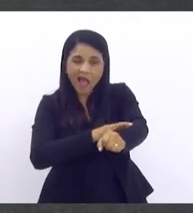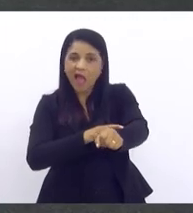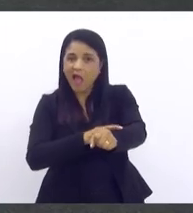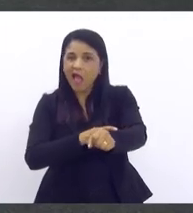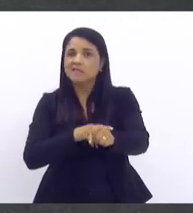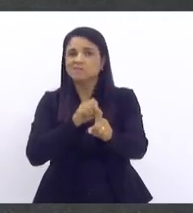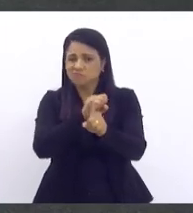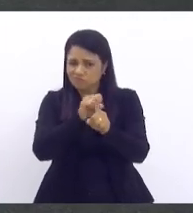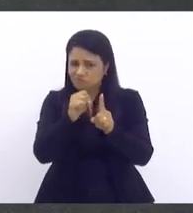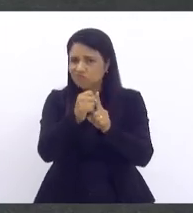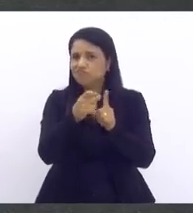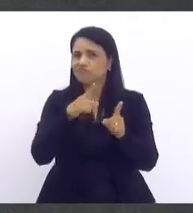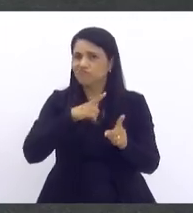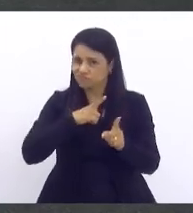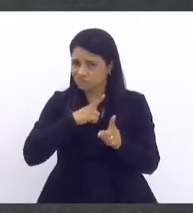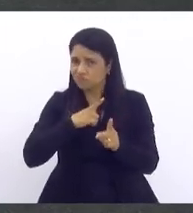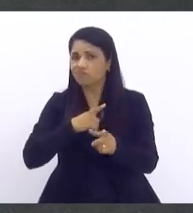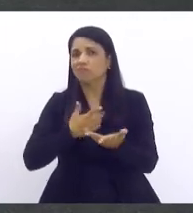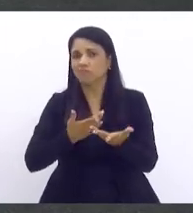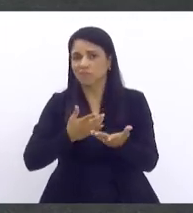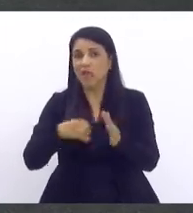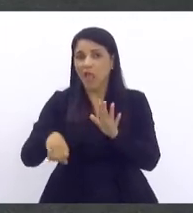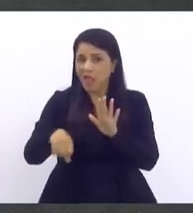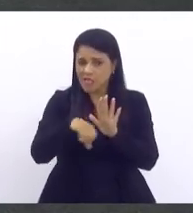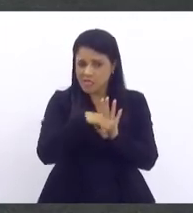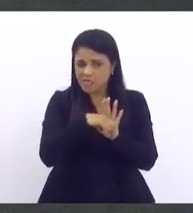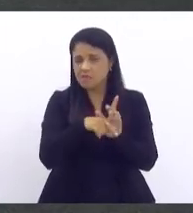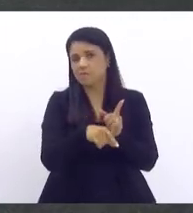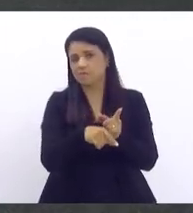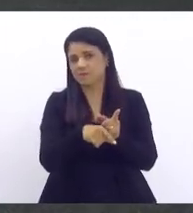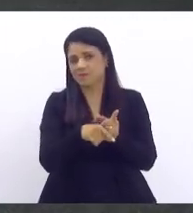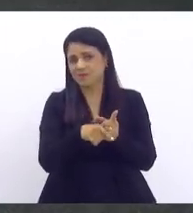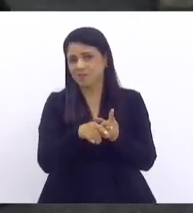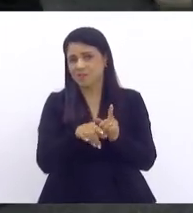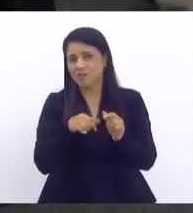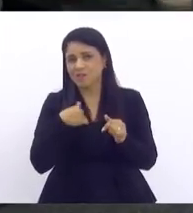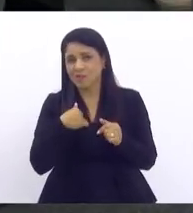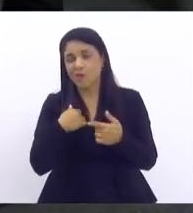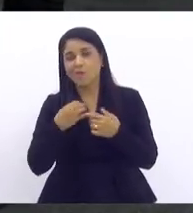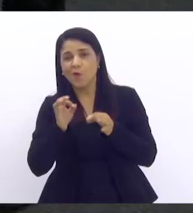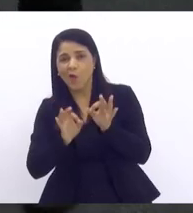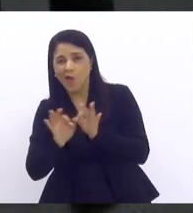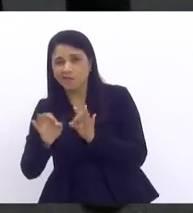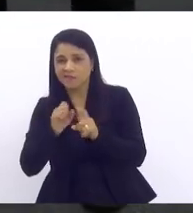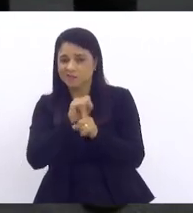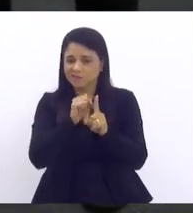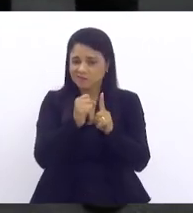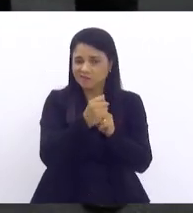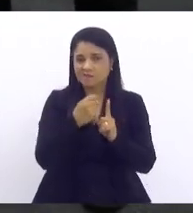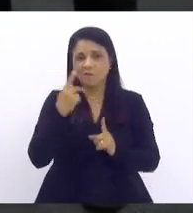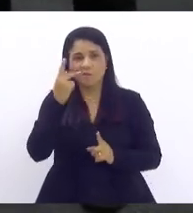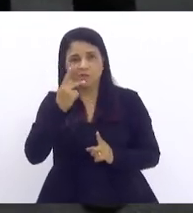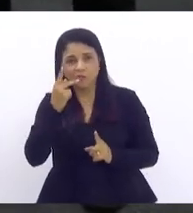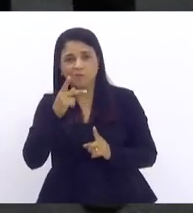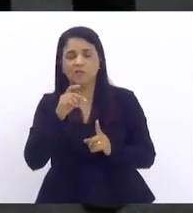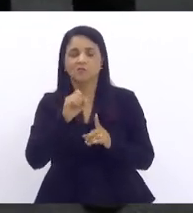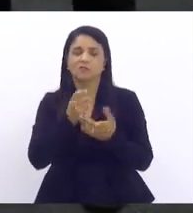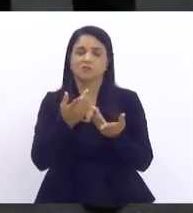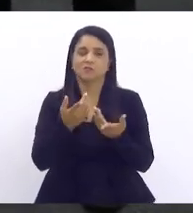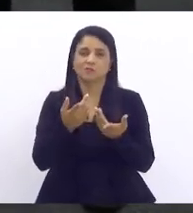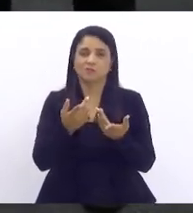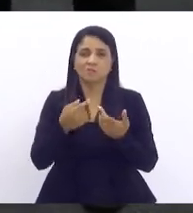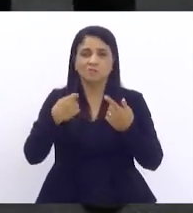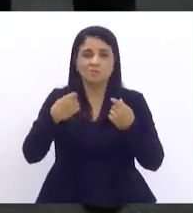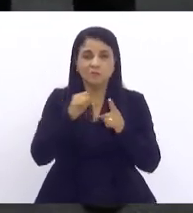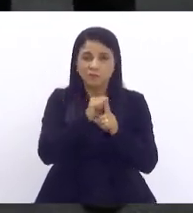nossa sociedade, organizou essa sociedade politicamente, economicamente, socialmente, e, no entanto,